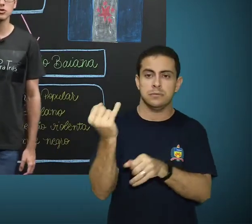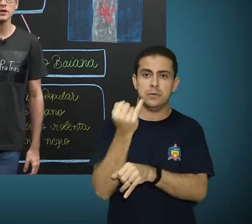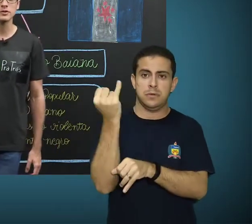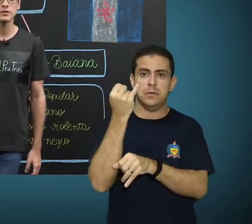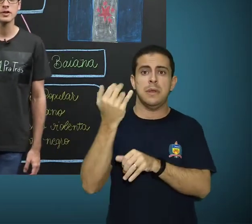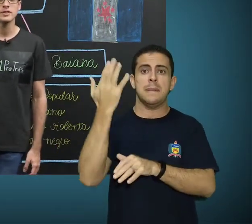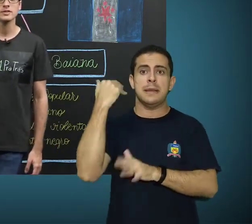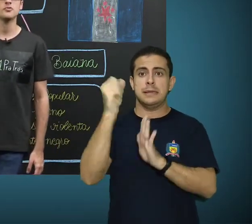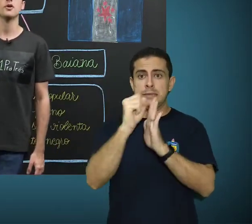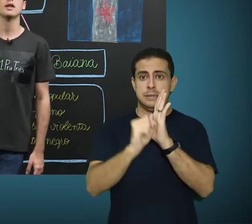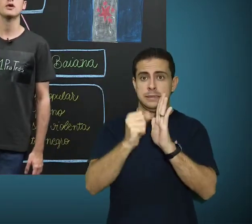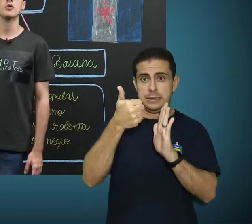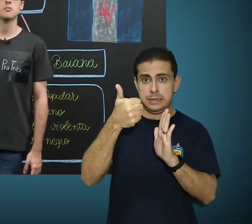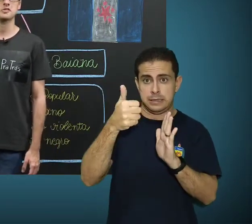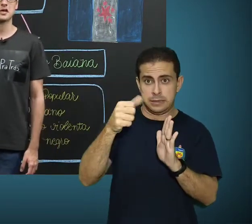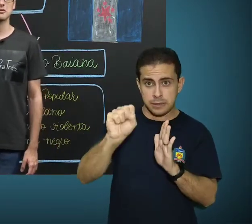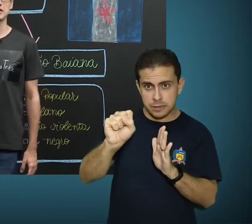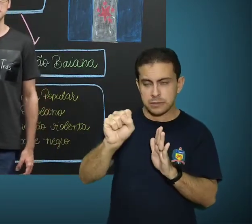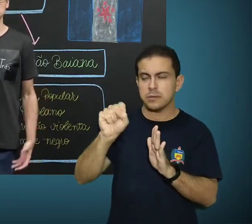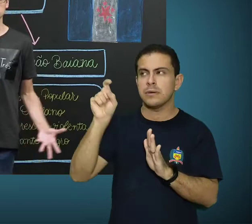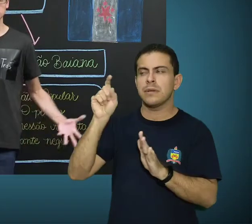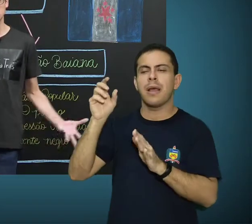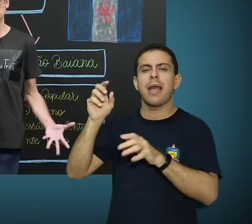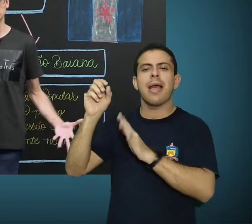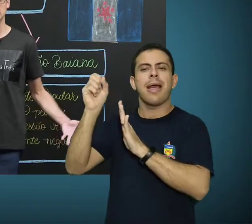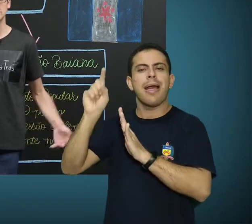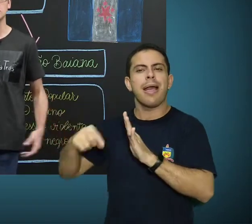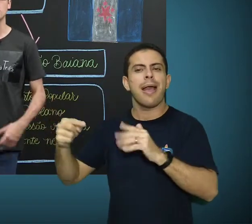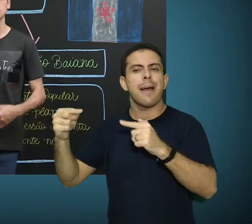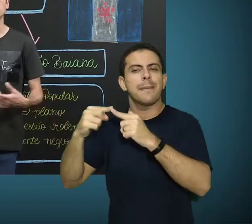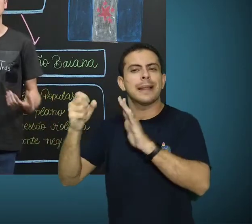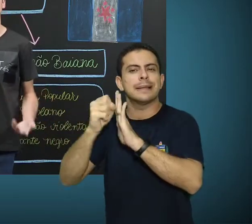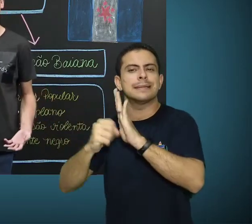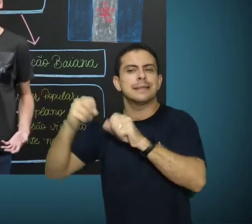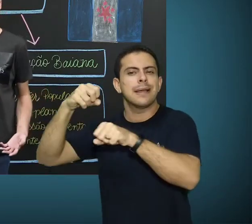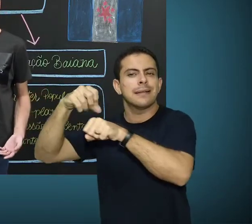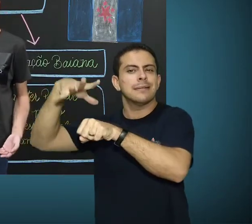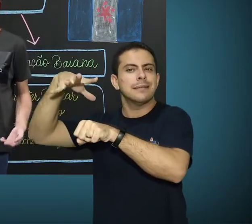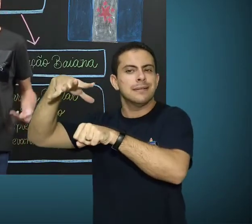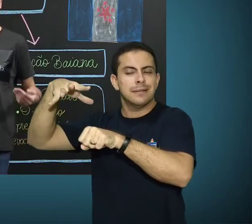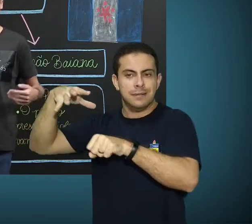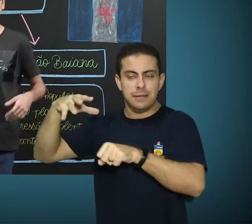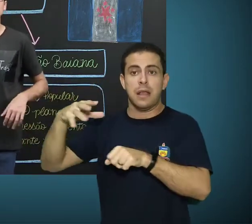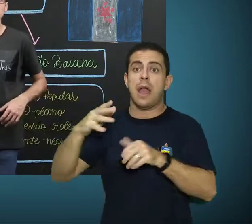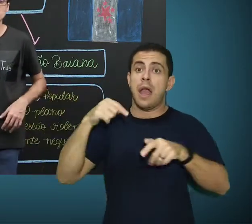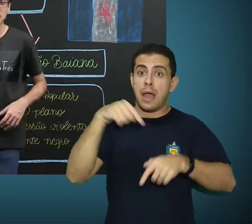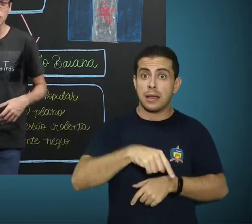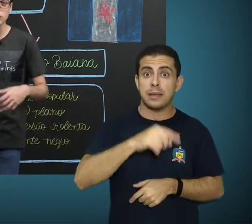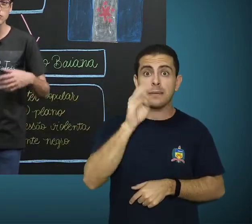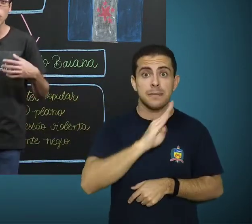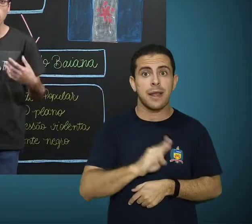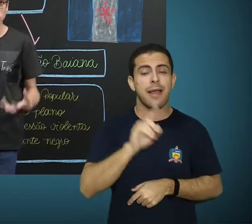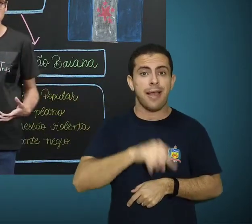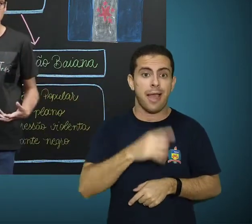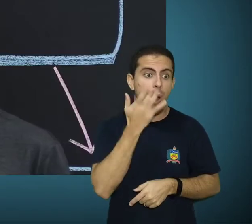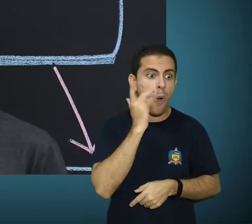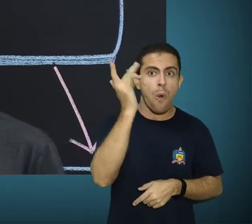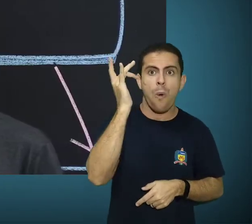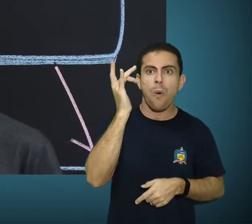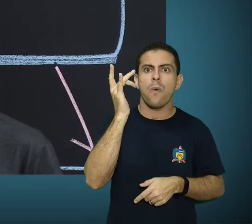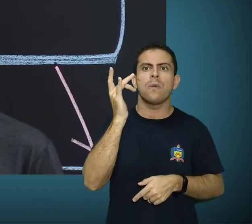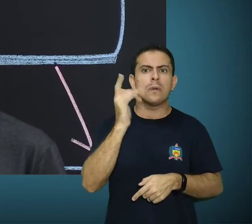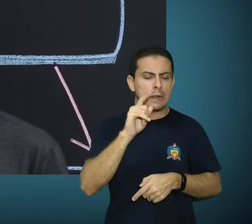século XVIII, se foi lá na Europa o século das luzes, como se diz, do movimento iluminista, no Brasil foi o século do ouro.